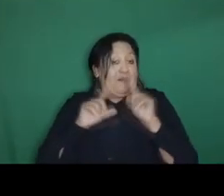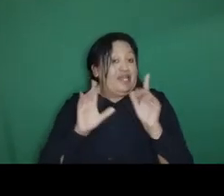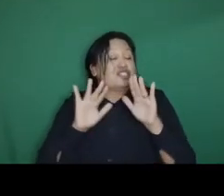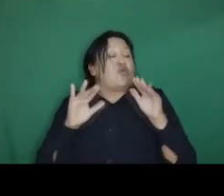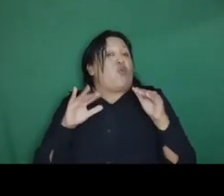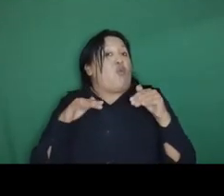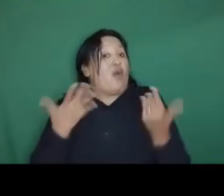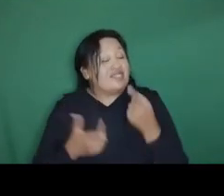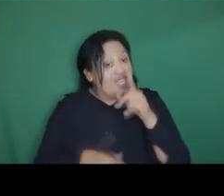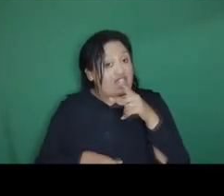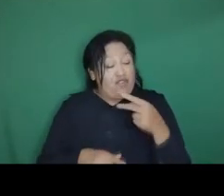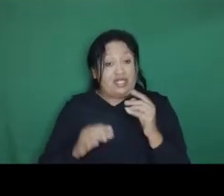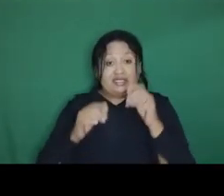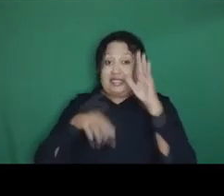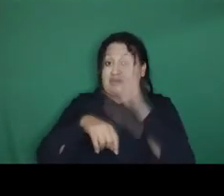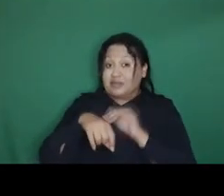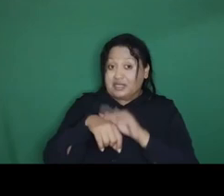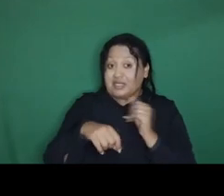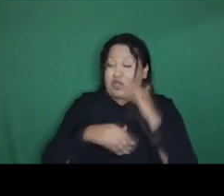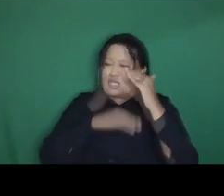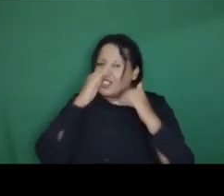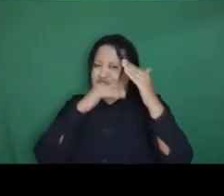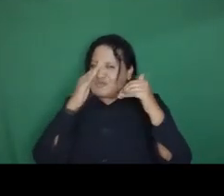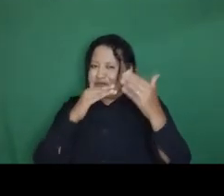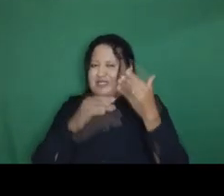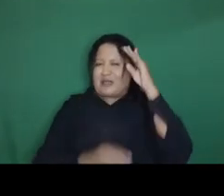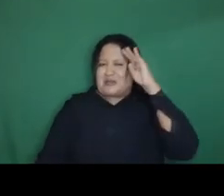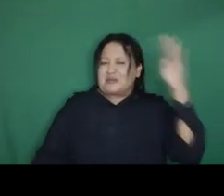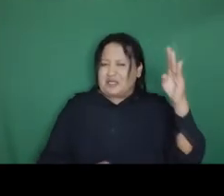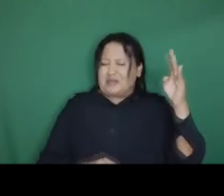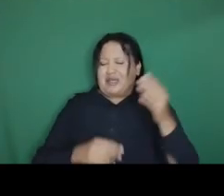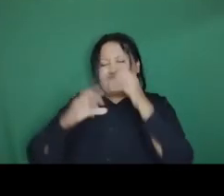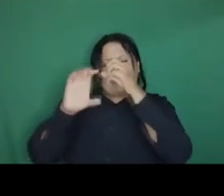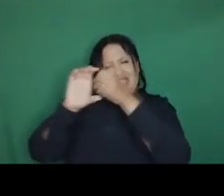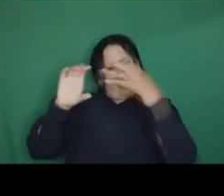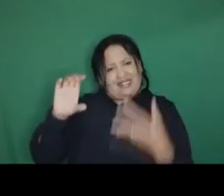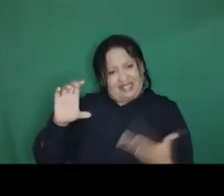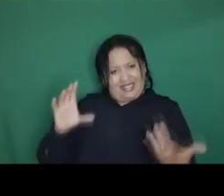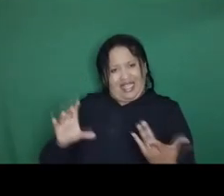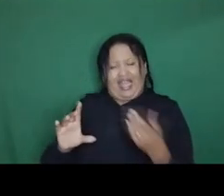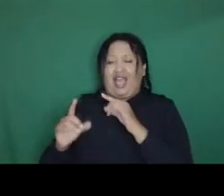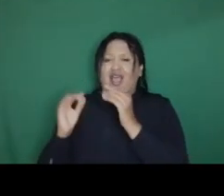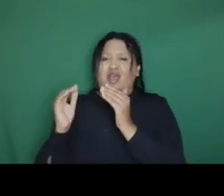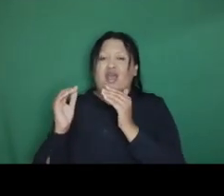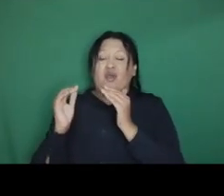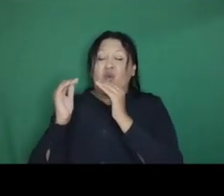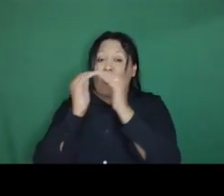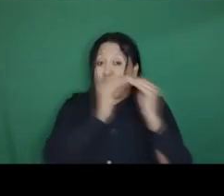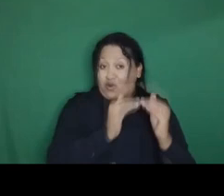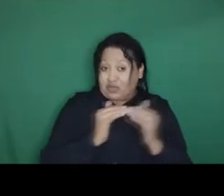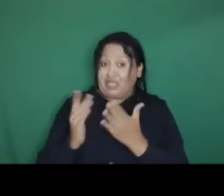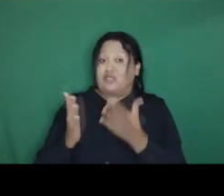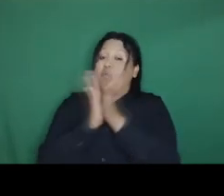concepções de acordo com esse livro com esta autora tá certa a letra C está corretíssima